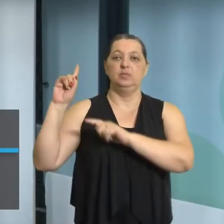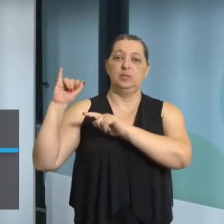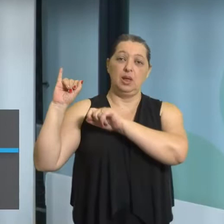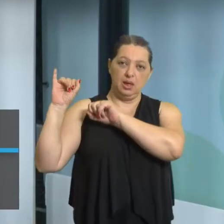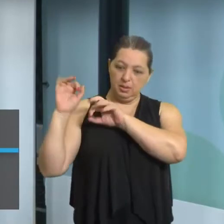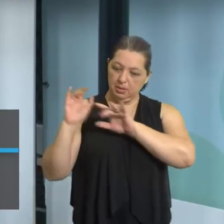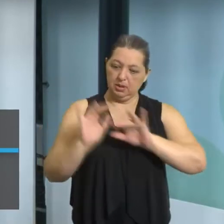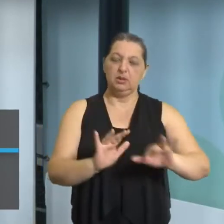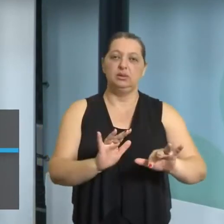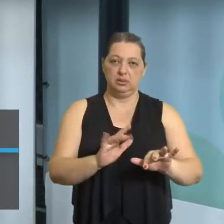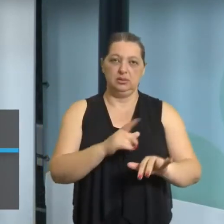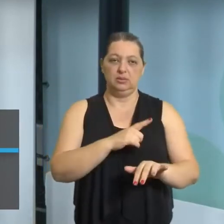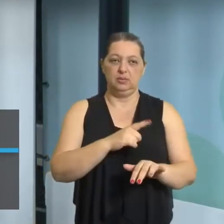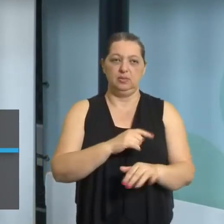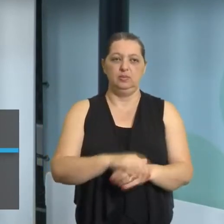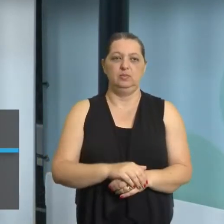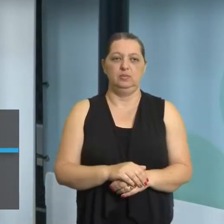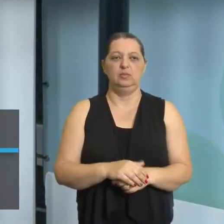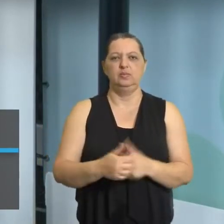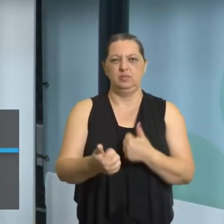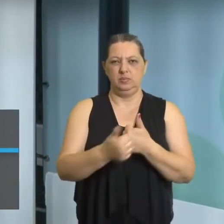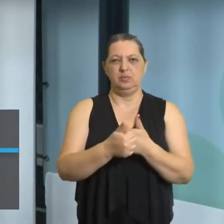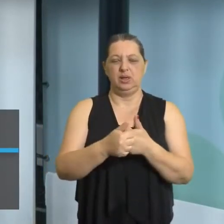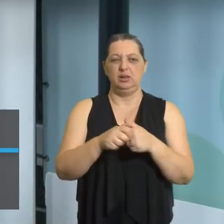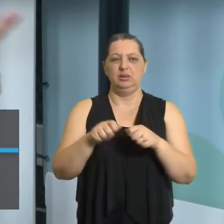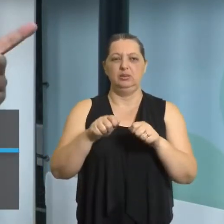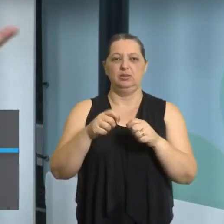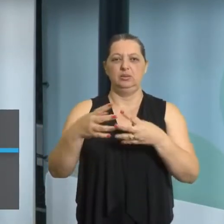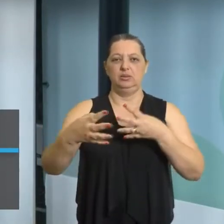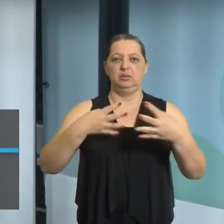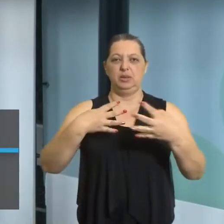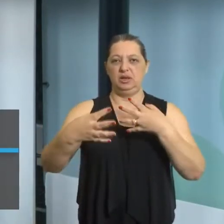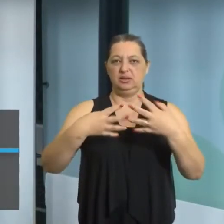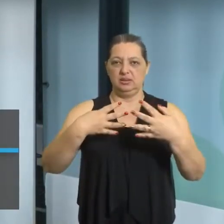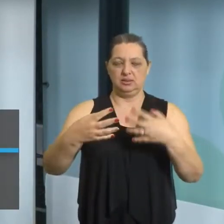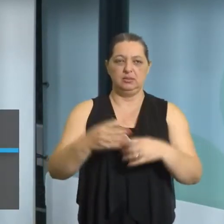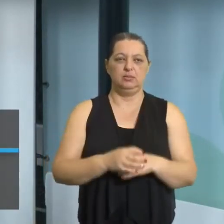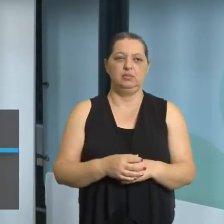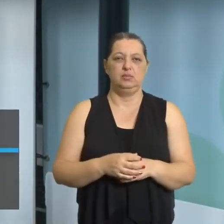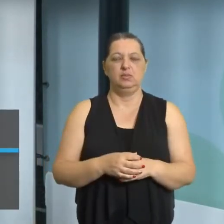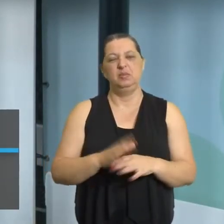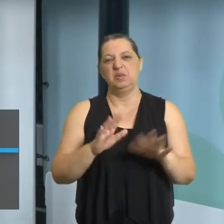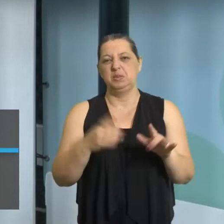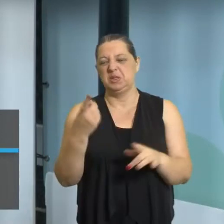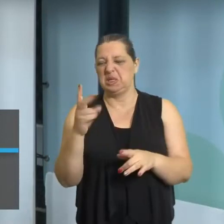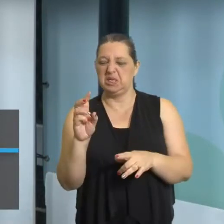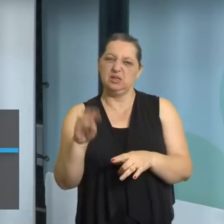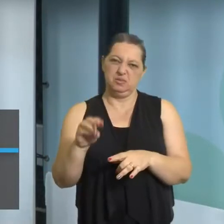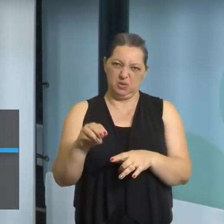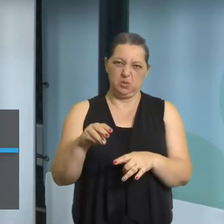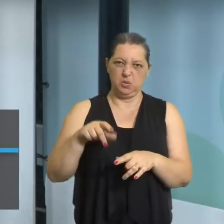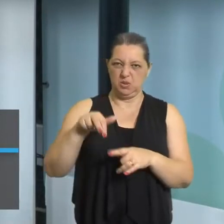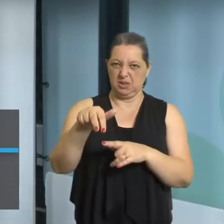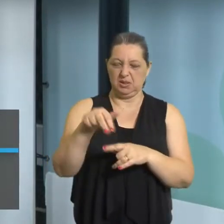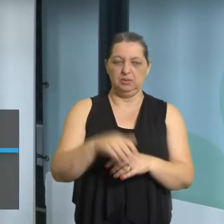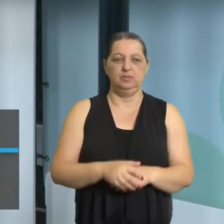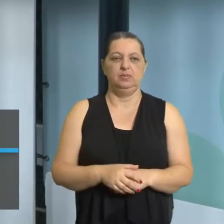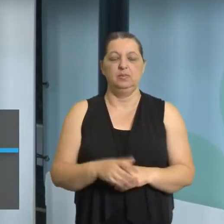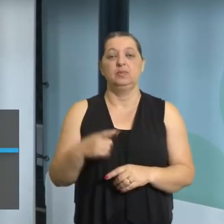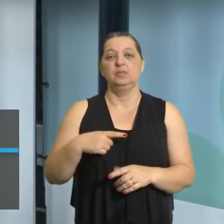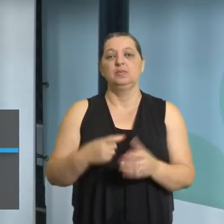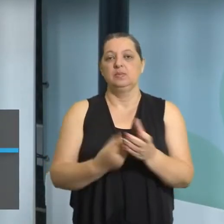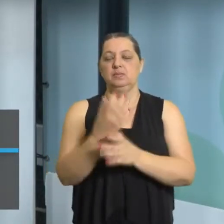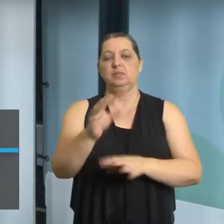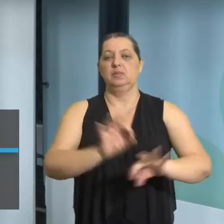é o Eduardo Prado fica ali no Brasil é bem próximo ao resto assim dá uns 15 minutos até e a gente fazer um projeto bem